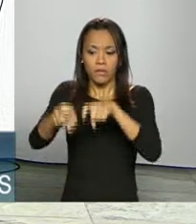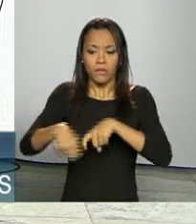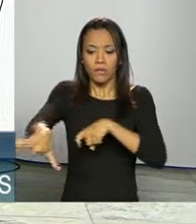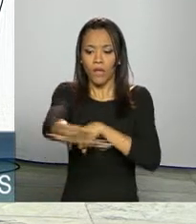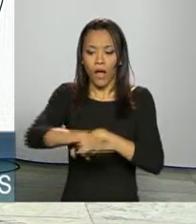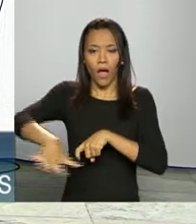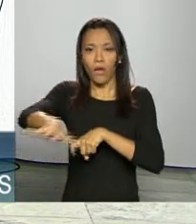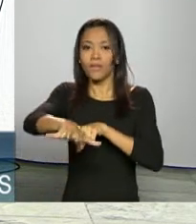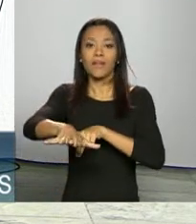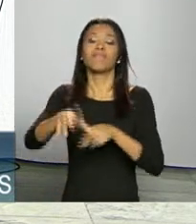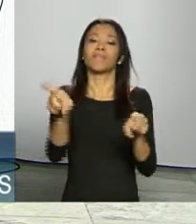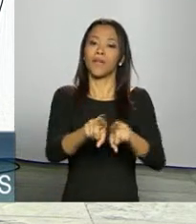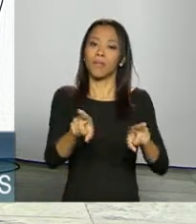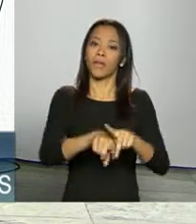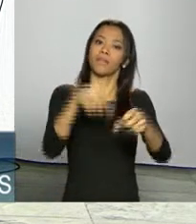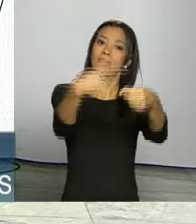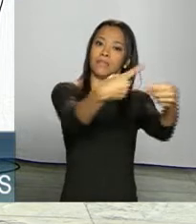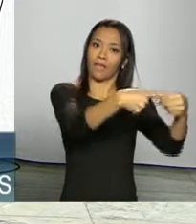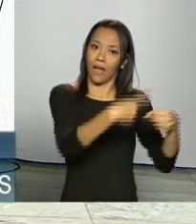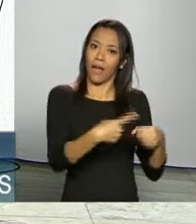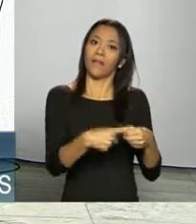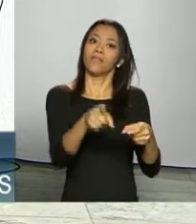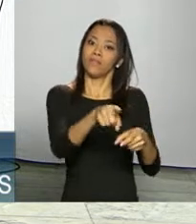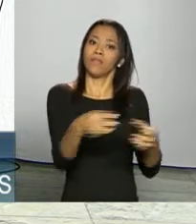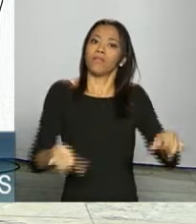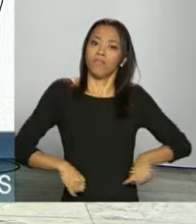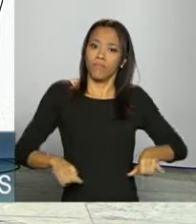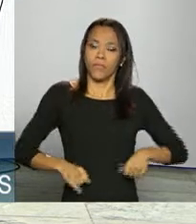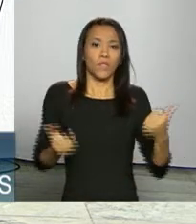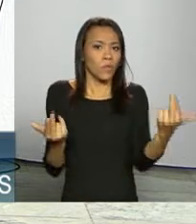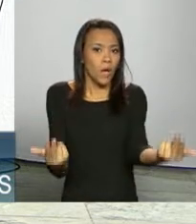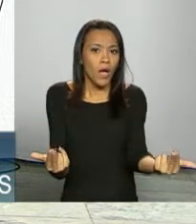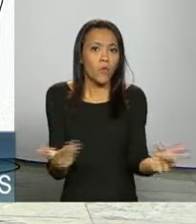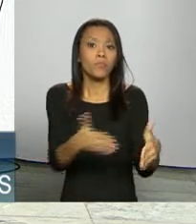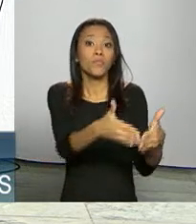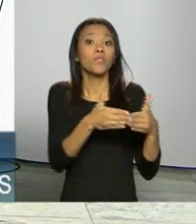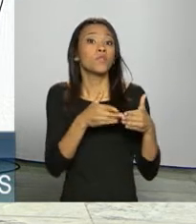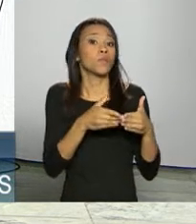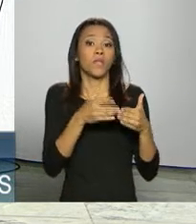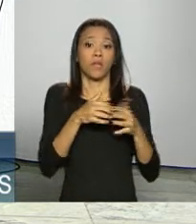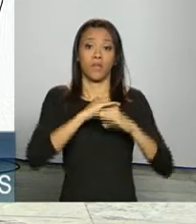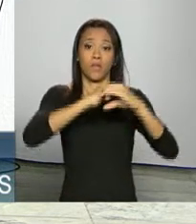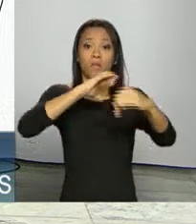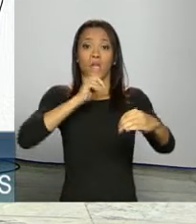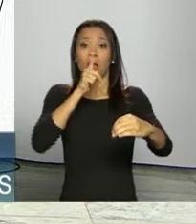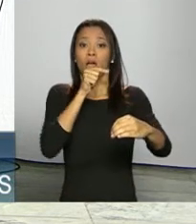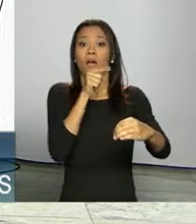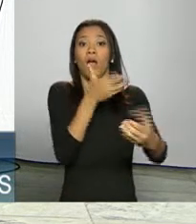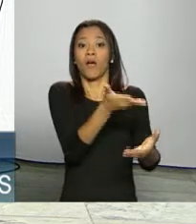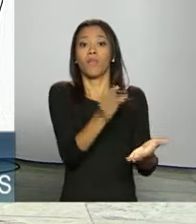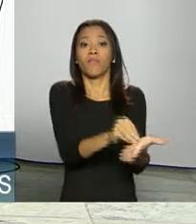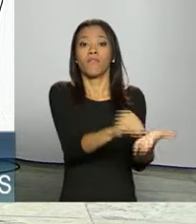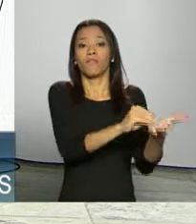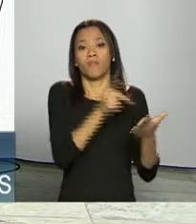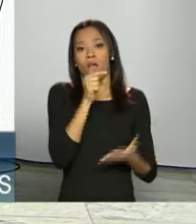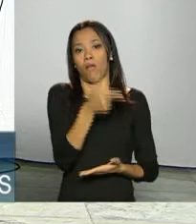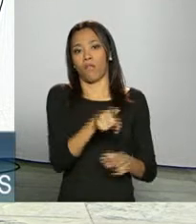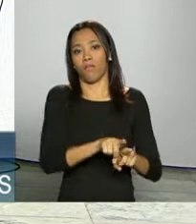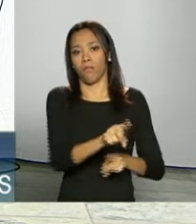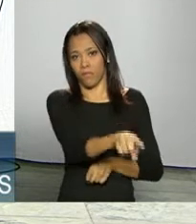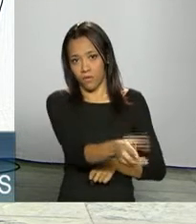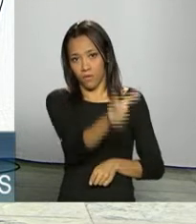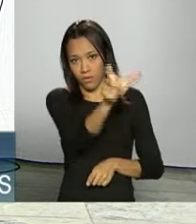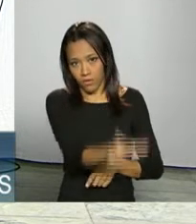Urbana municípios em área urbana estão pedindo caminhão-pipa eu não sei o que que nós temos uma situação é